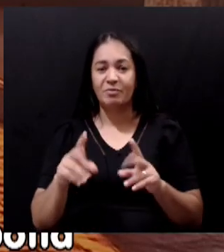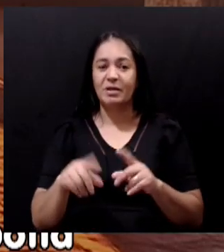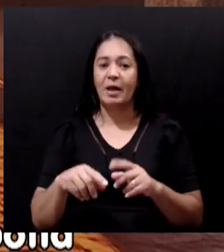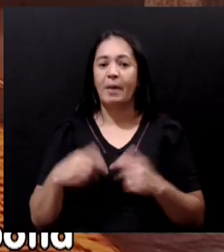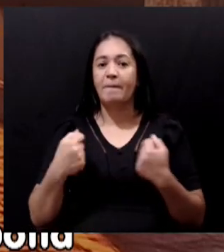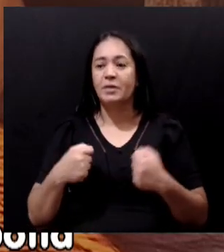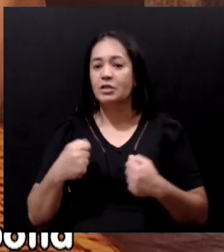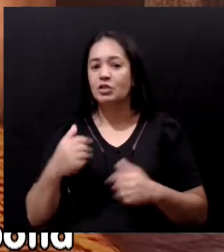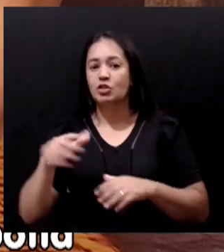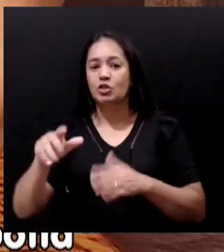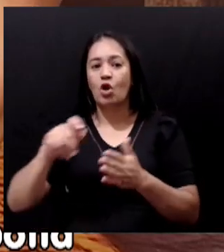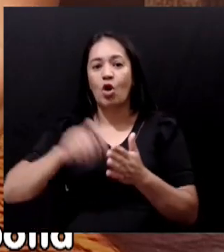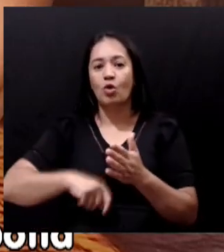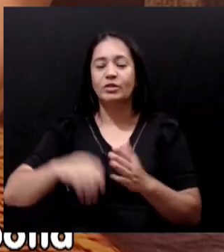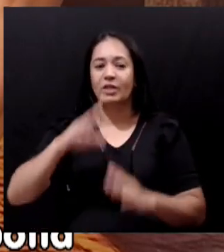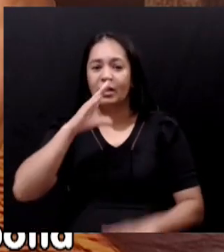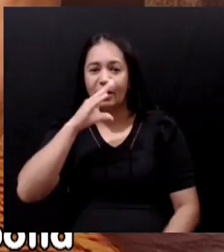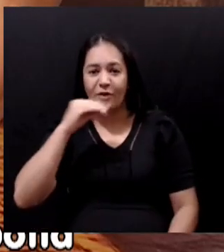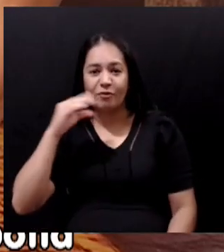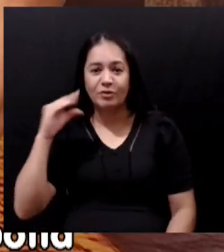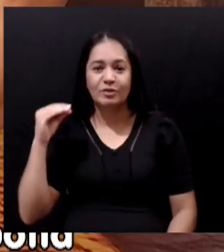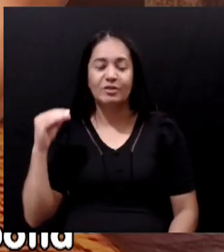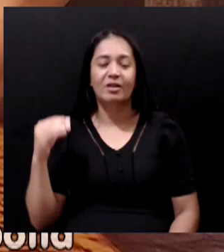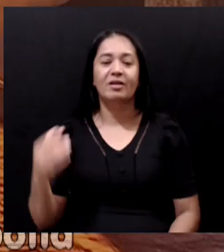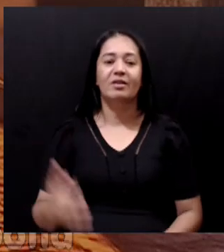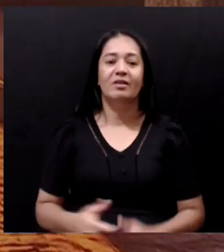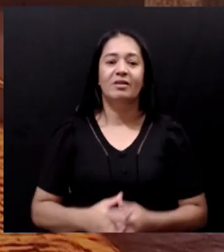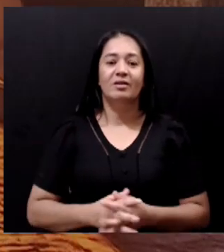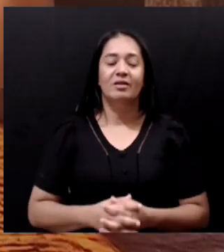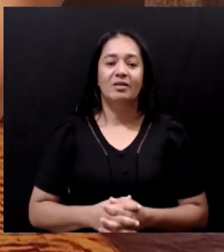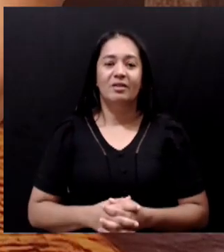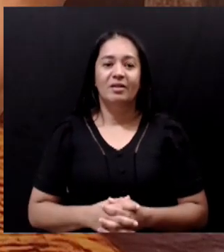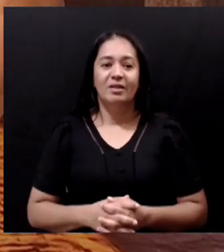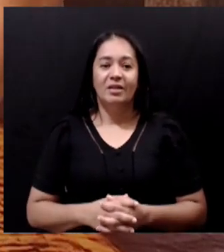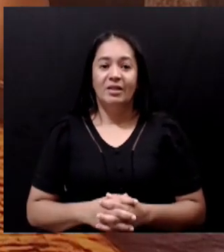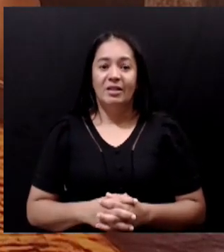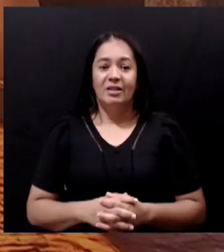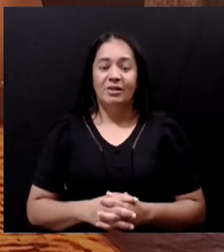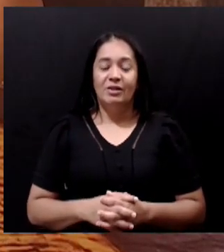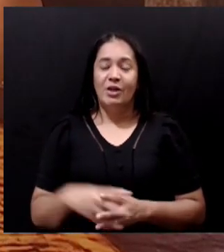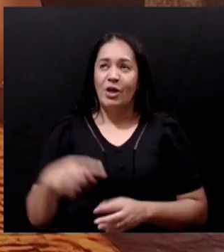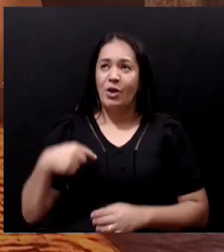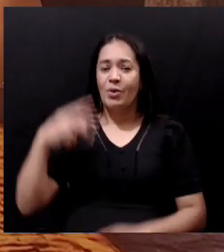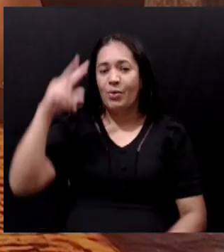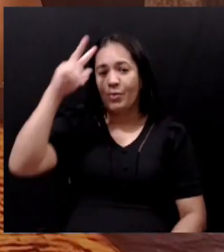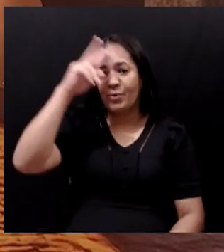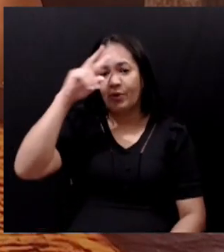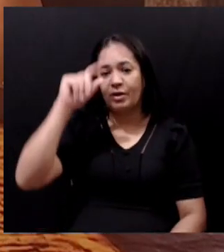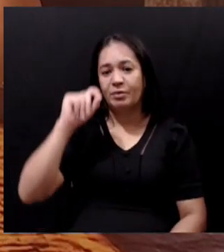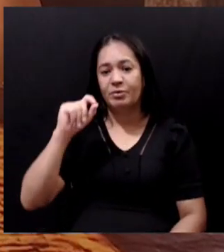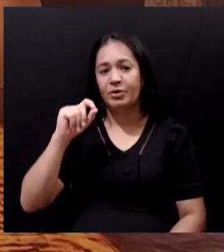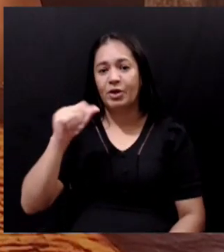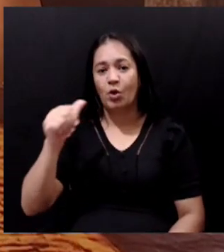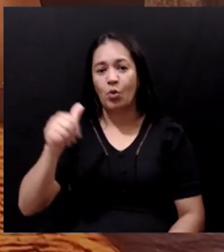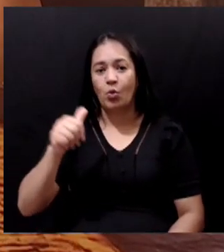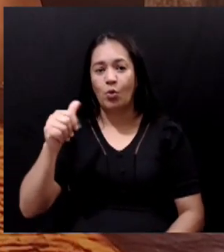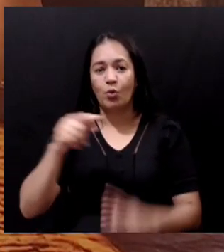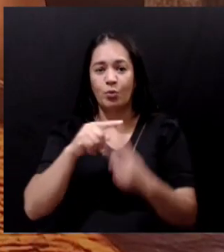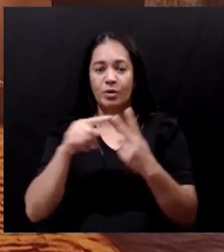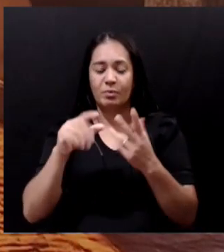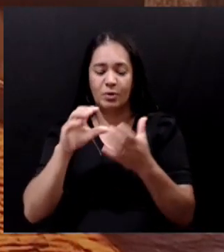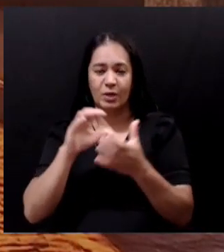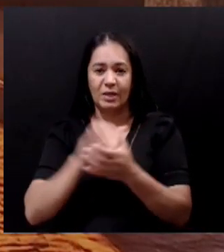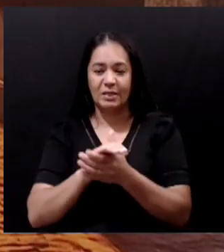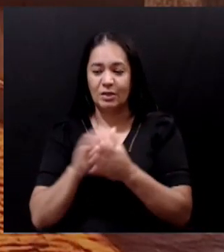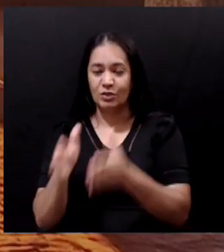colocar funcionários e foi aquela doideira. Aí eu lembro que o primeiro casal que chegou aqui,